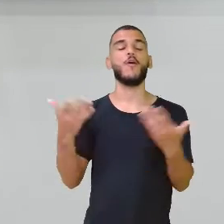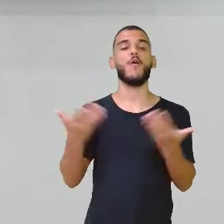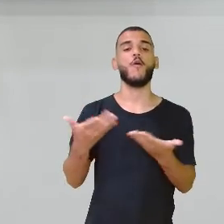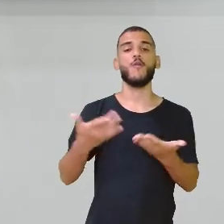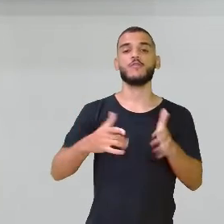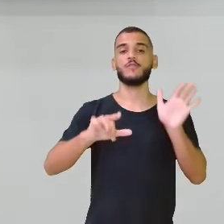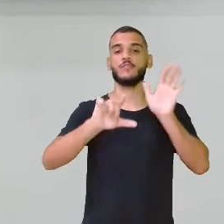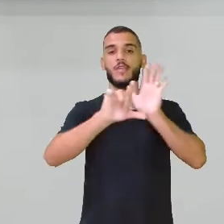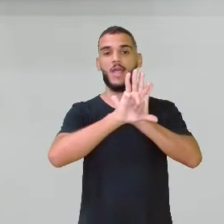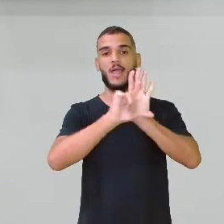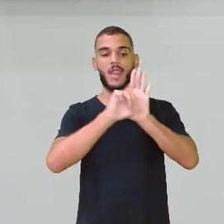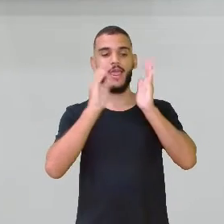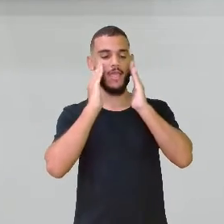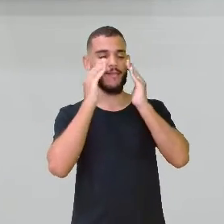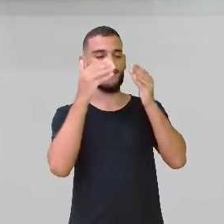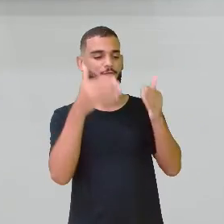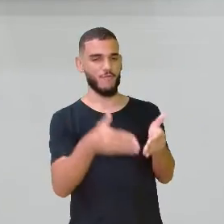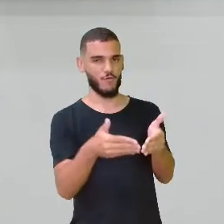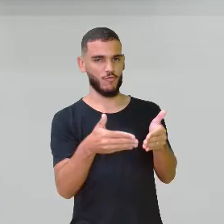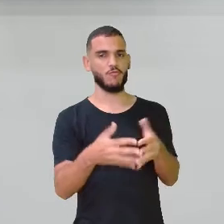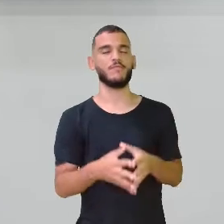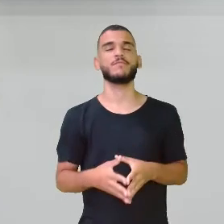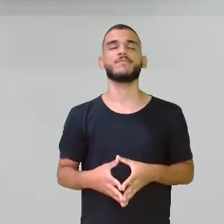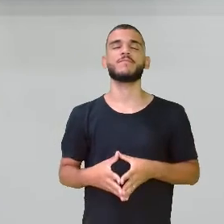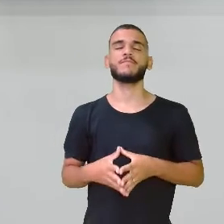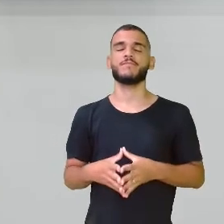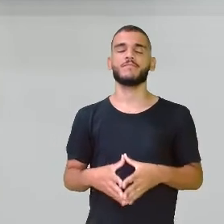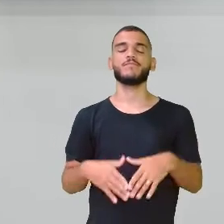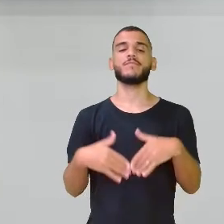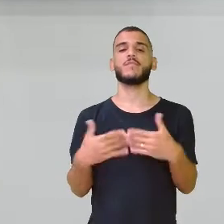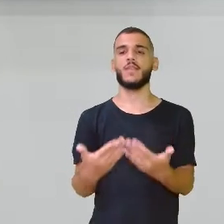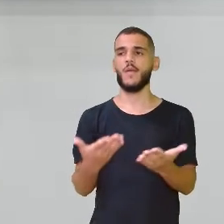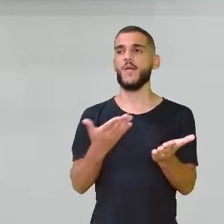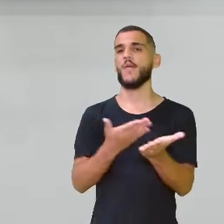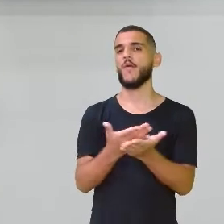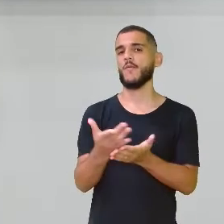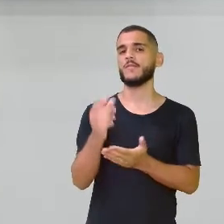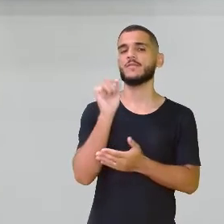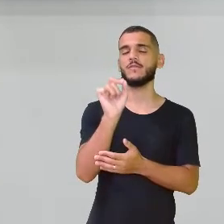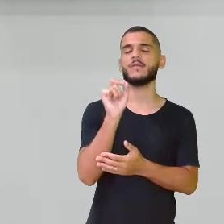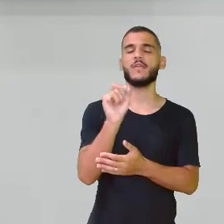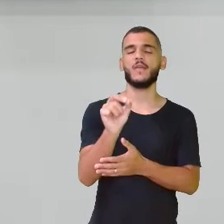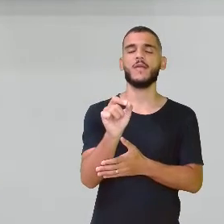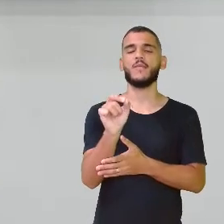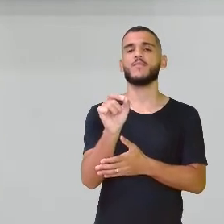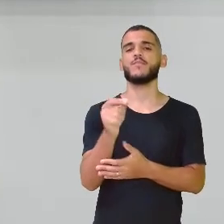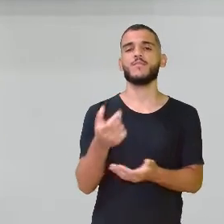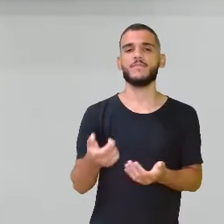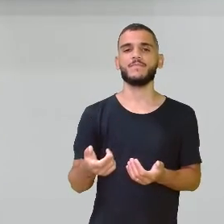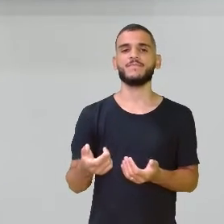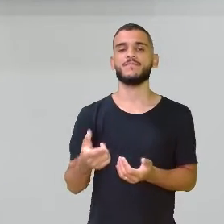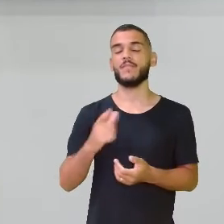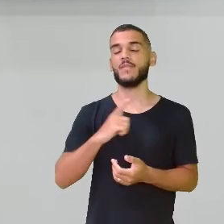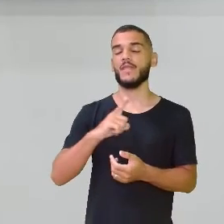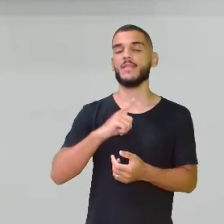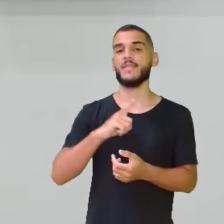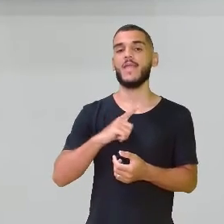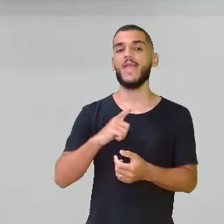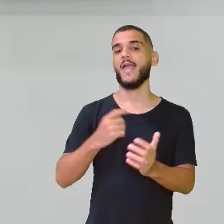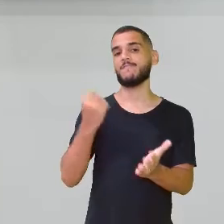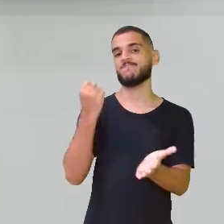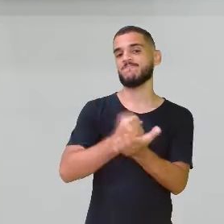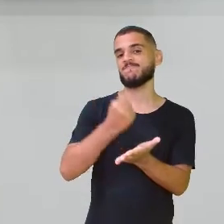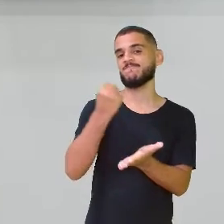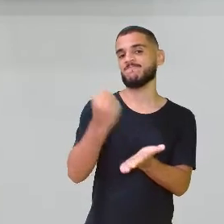questões que são leis a partir da construção, da promulgação